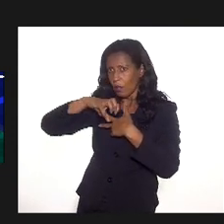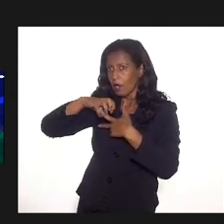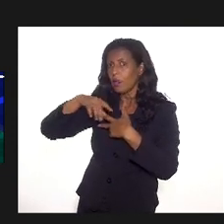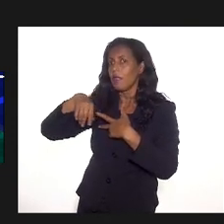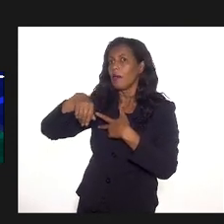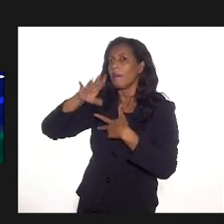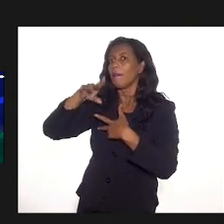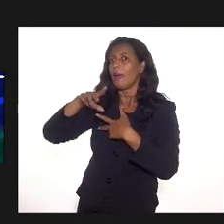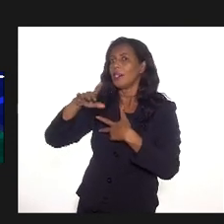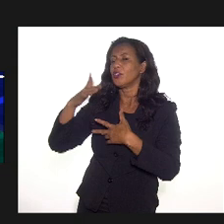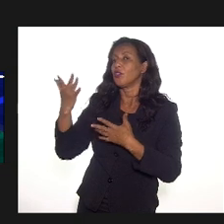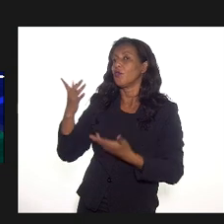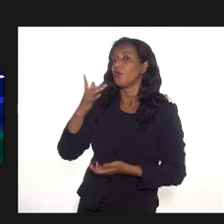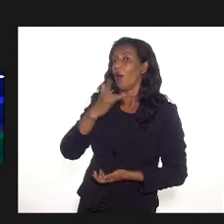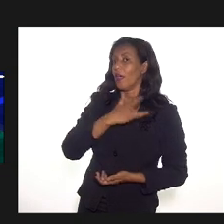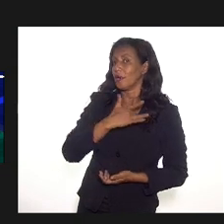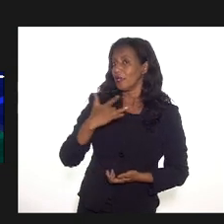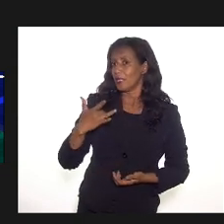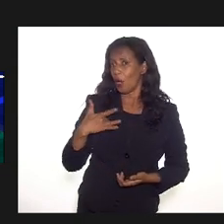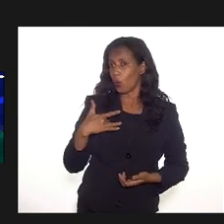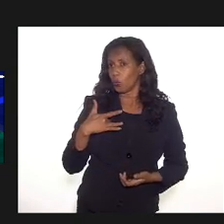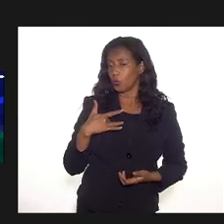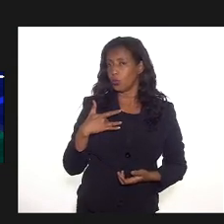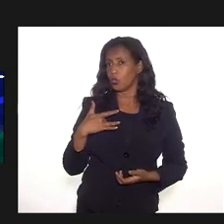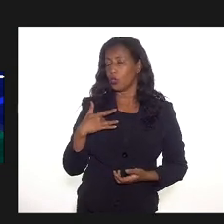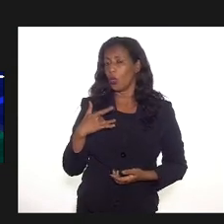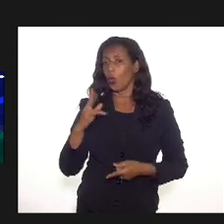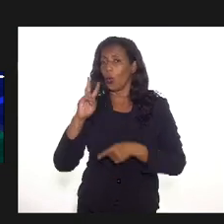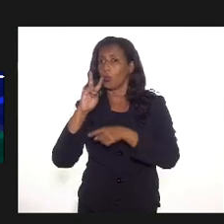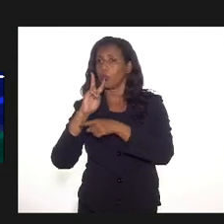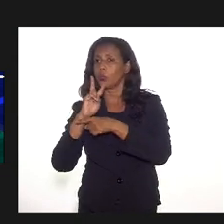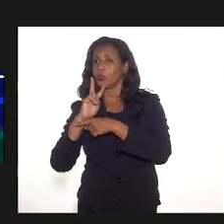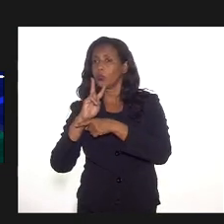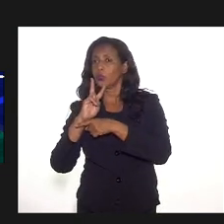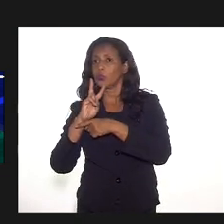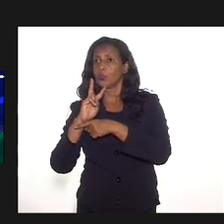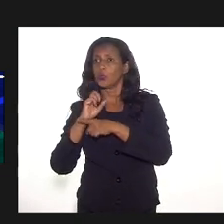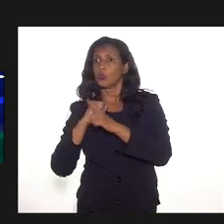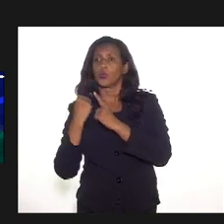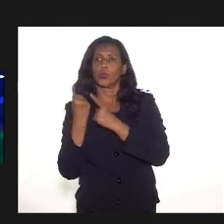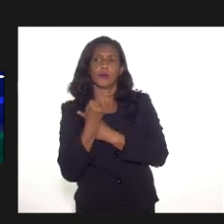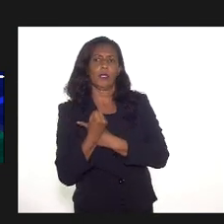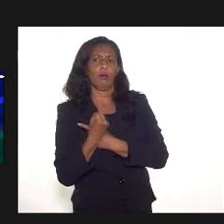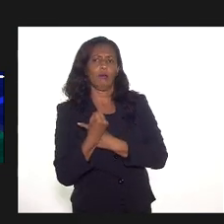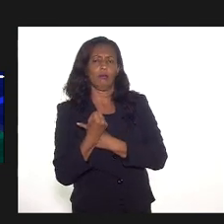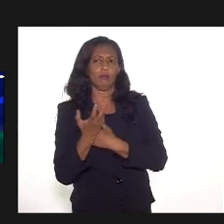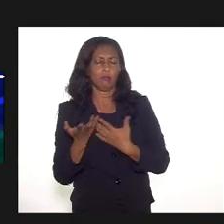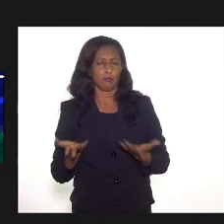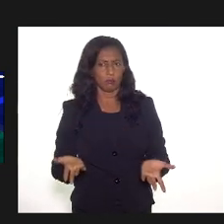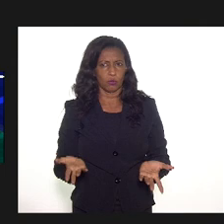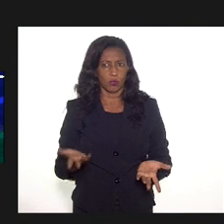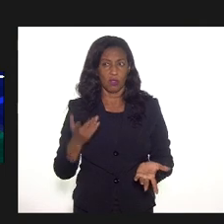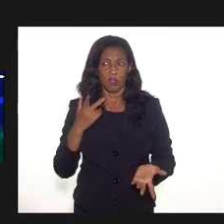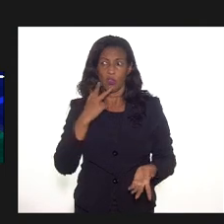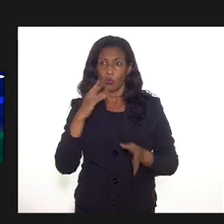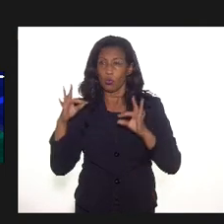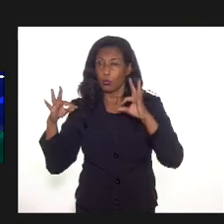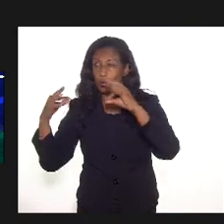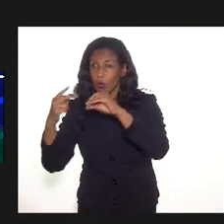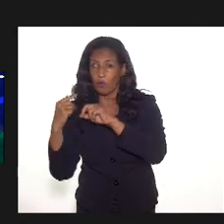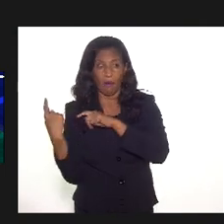Foi a saúde ou a assistência social? Todo mundo dirá foi a saúde,